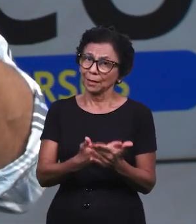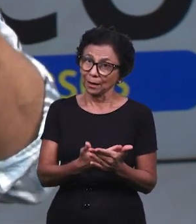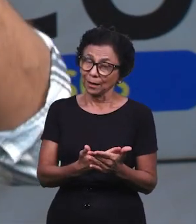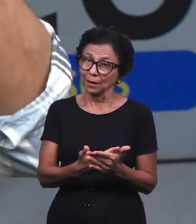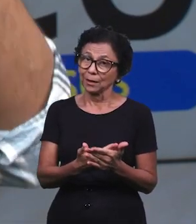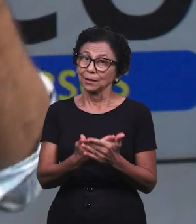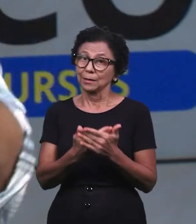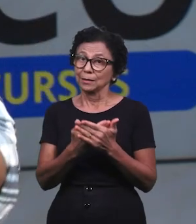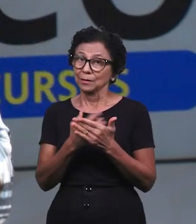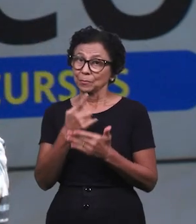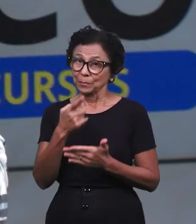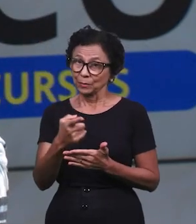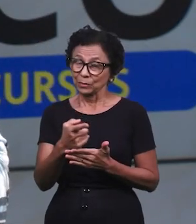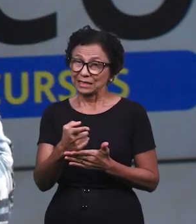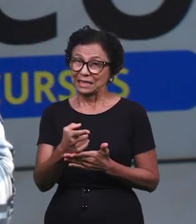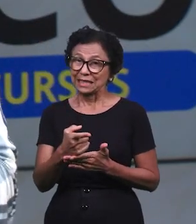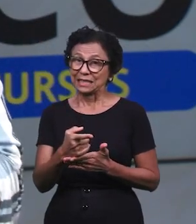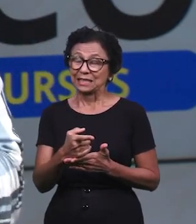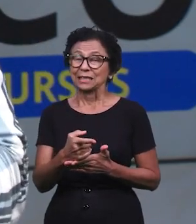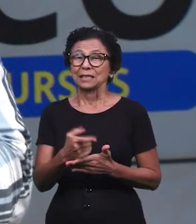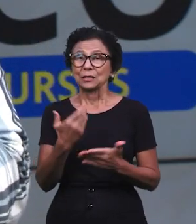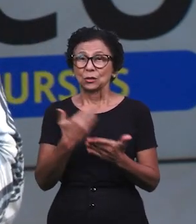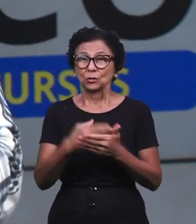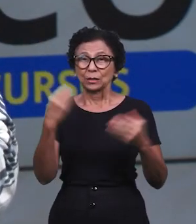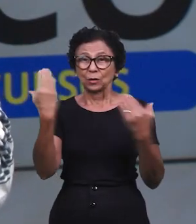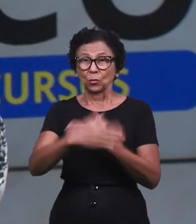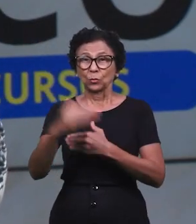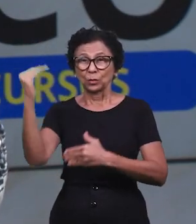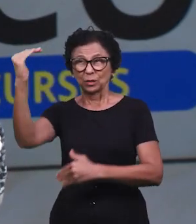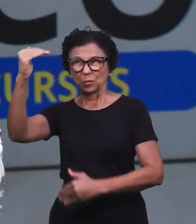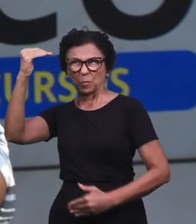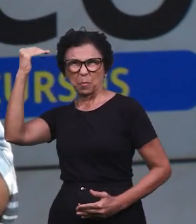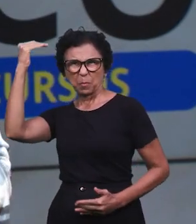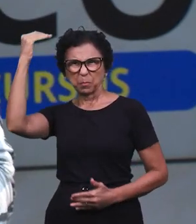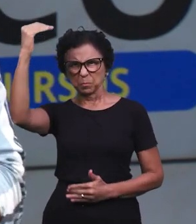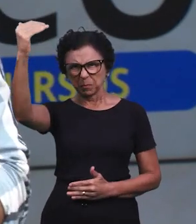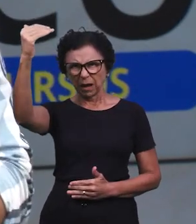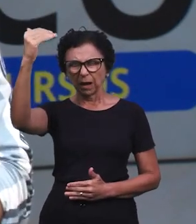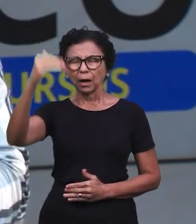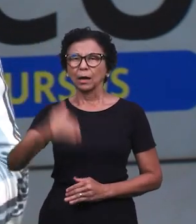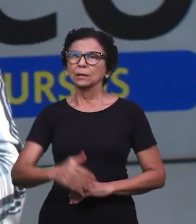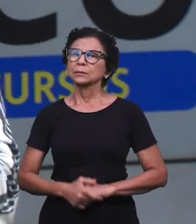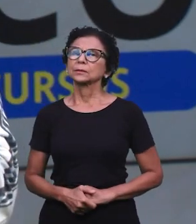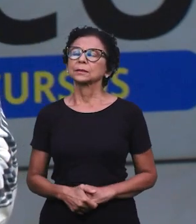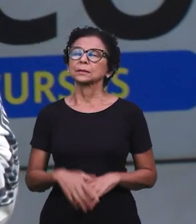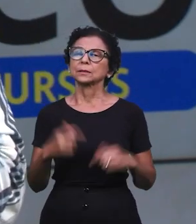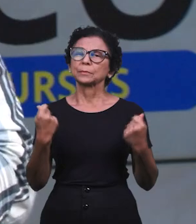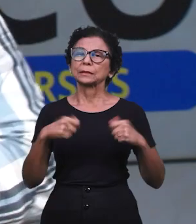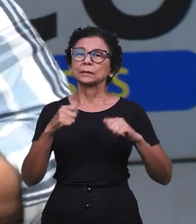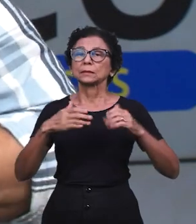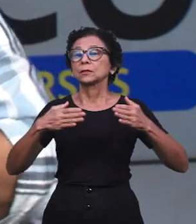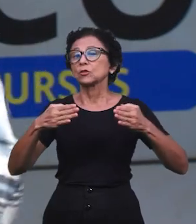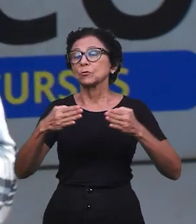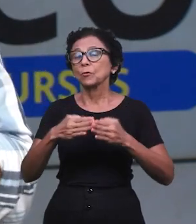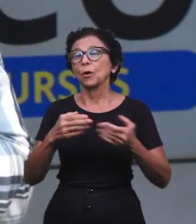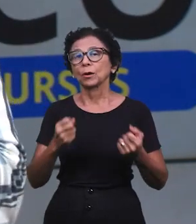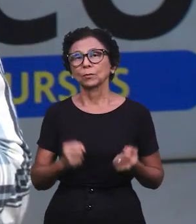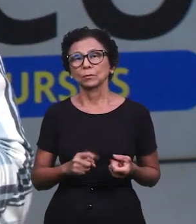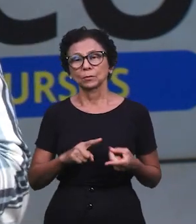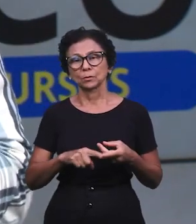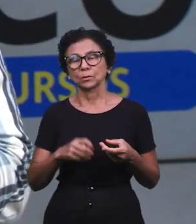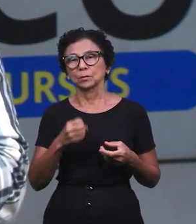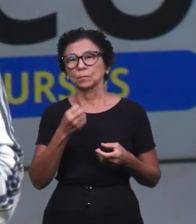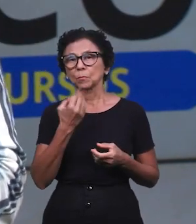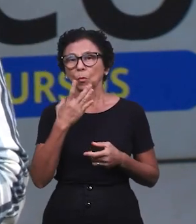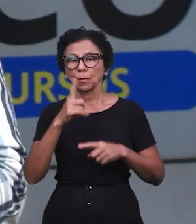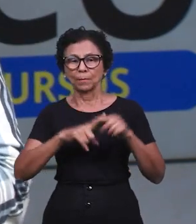um concurseiro de alto nível, você precisa ter método quando você vai estudar. Você precisa de bons materiais,